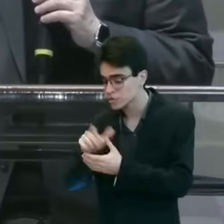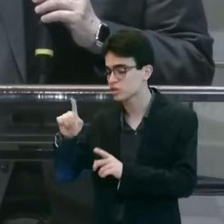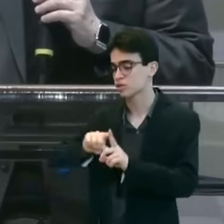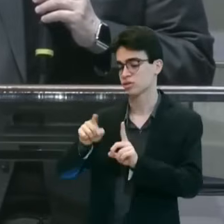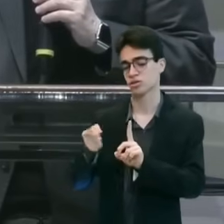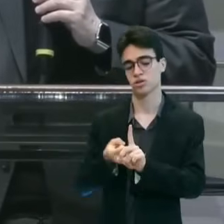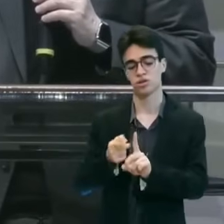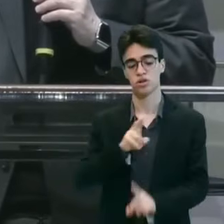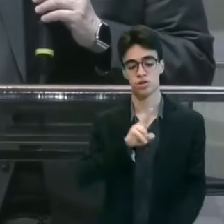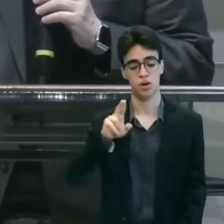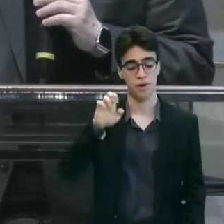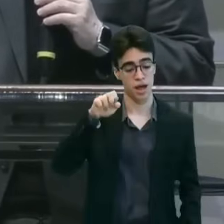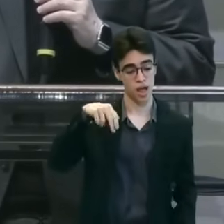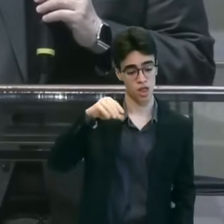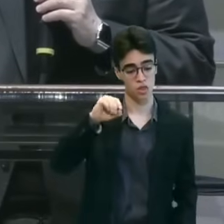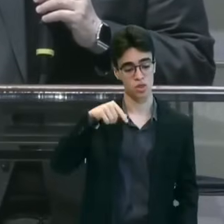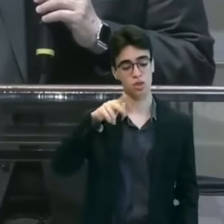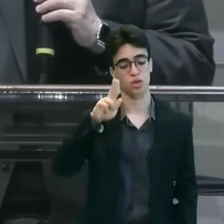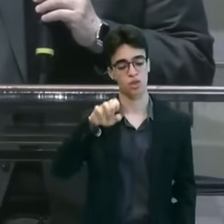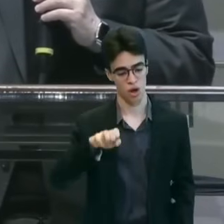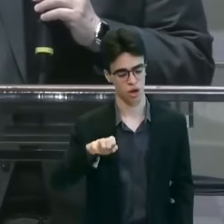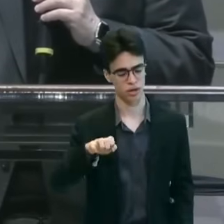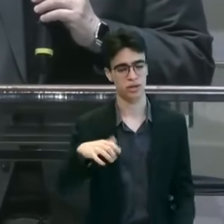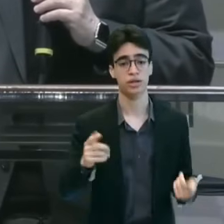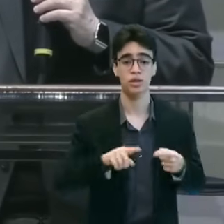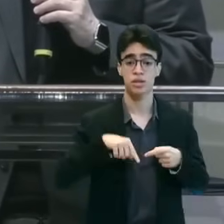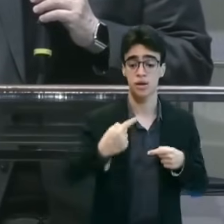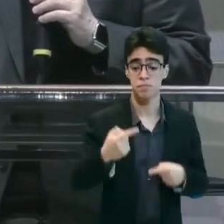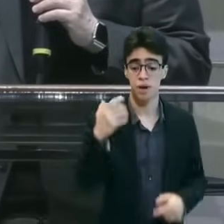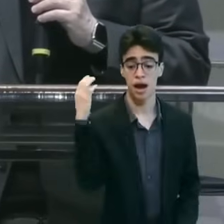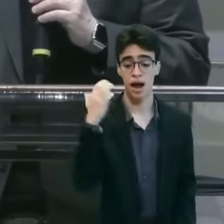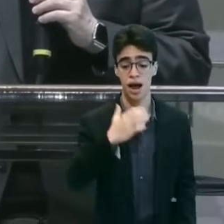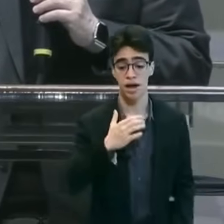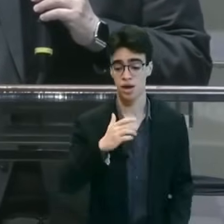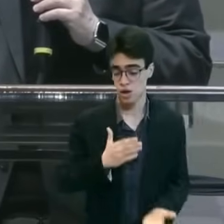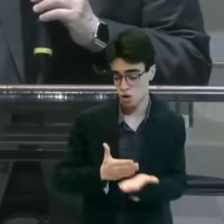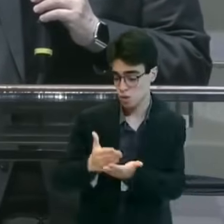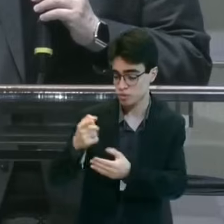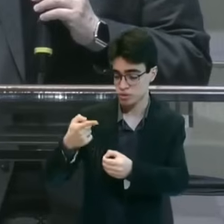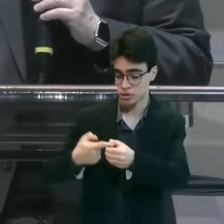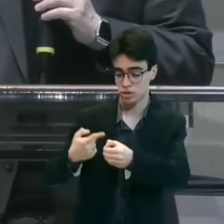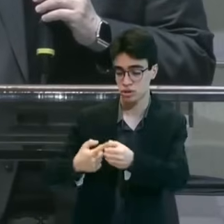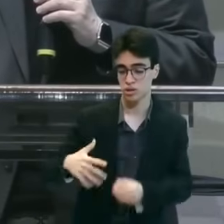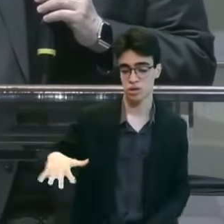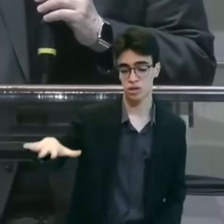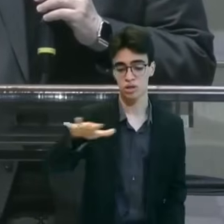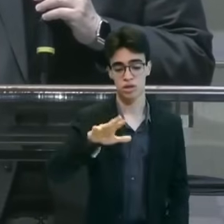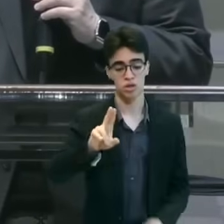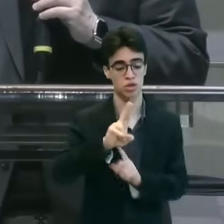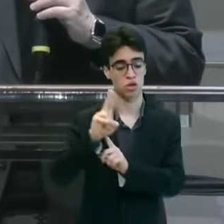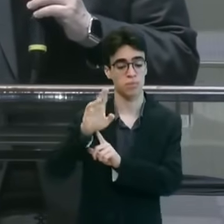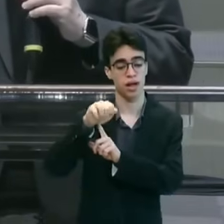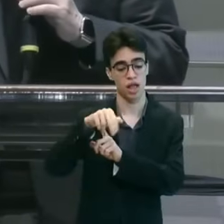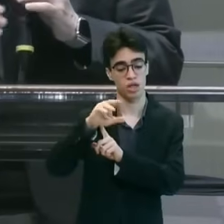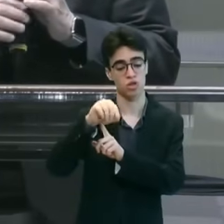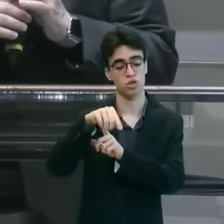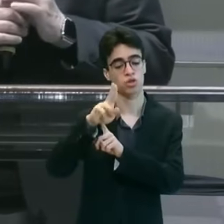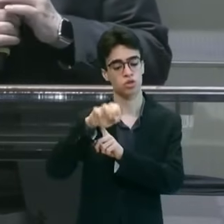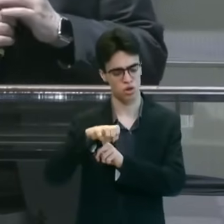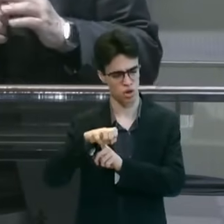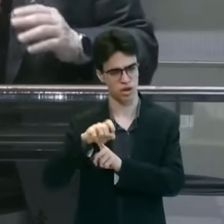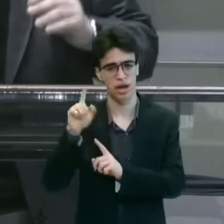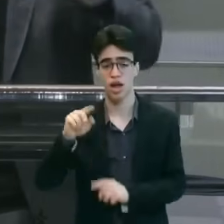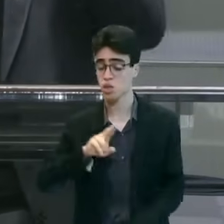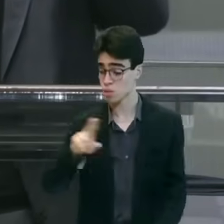nome de Enoque. E mais tarde, Caim construiu uma cidade, e a chamou de Enoque, o nome